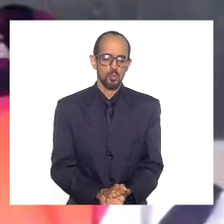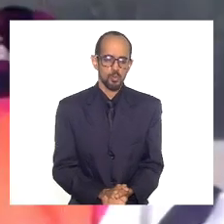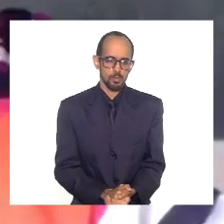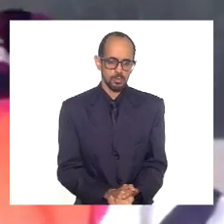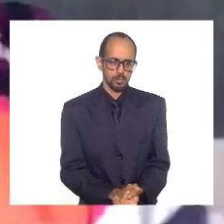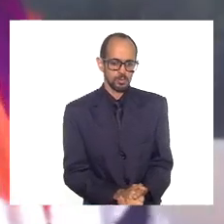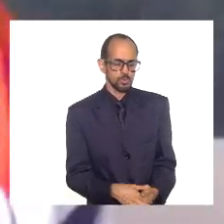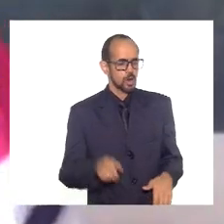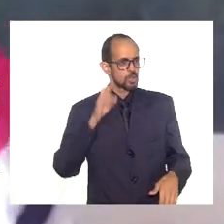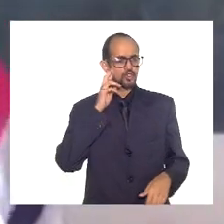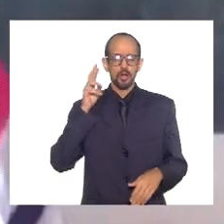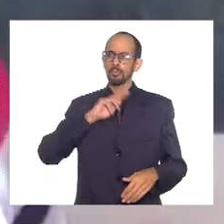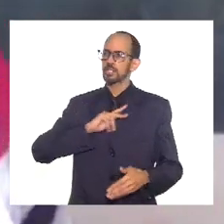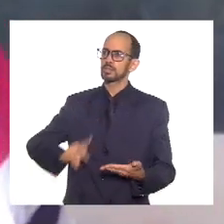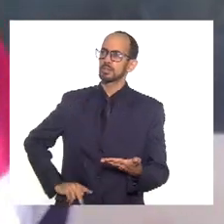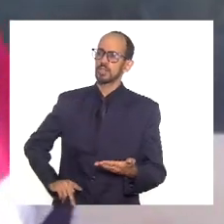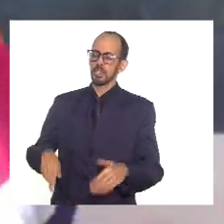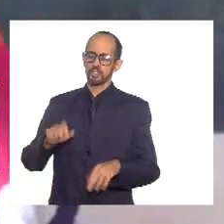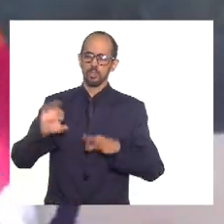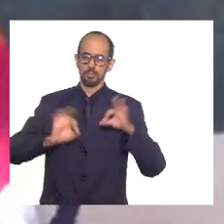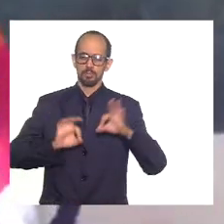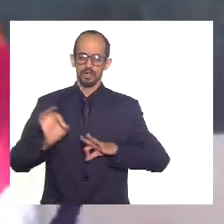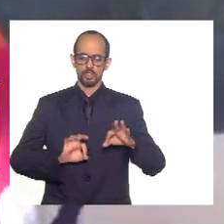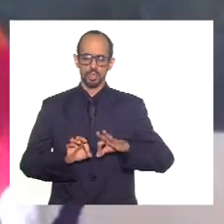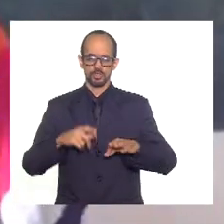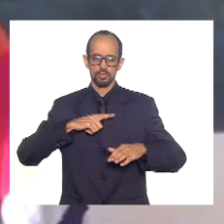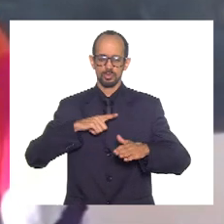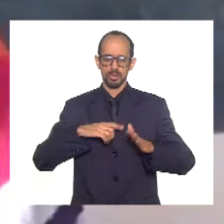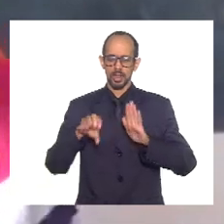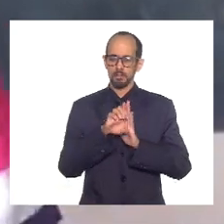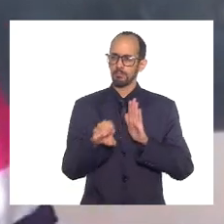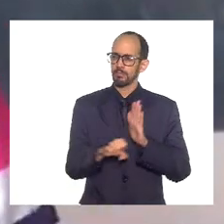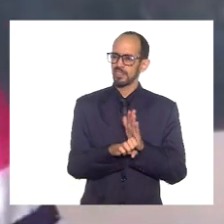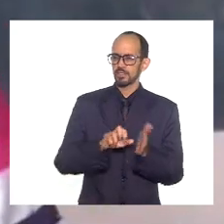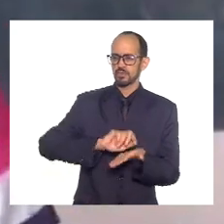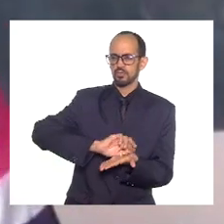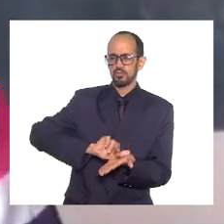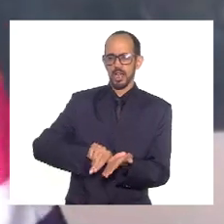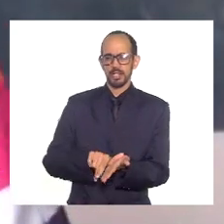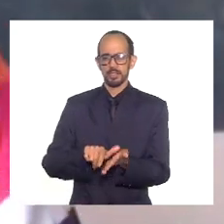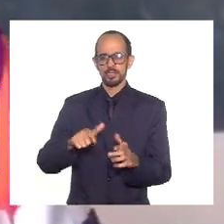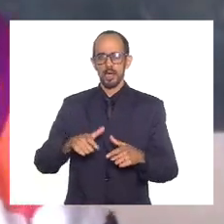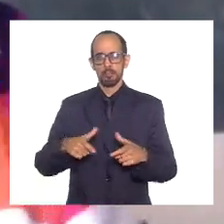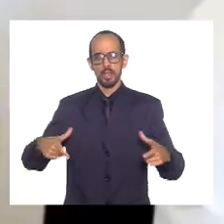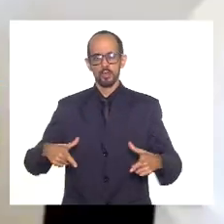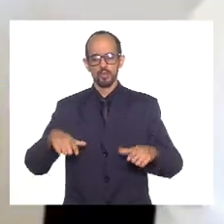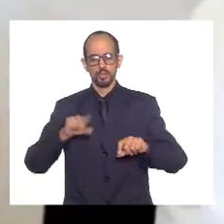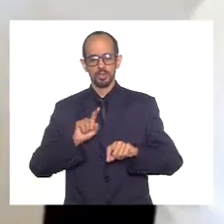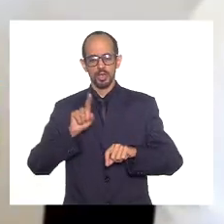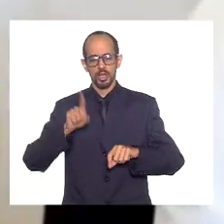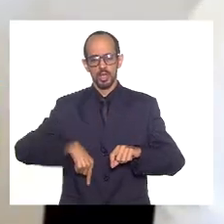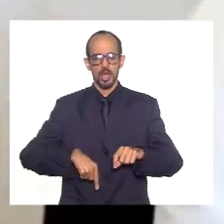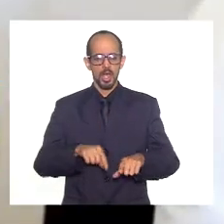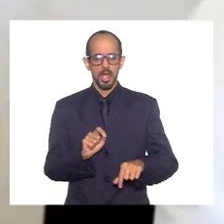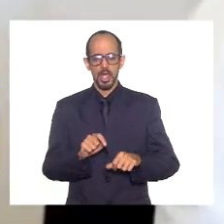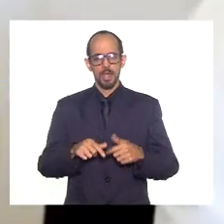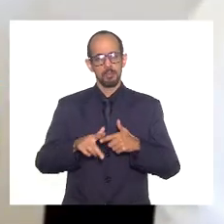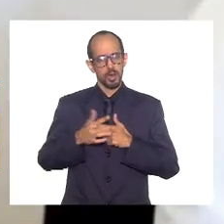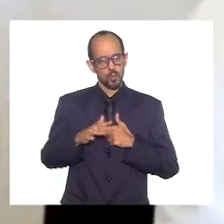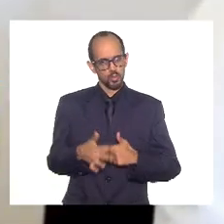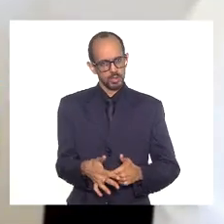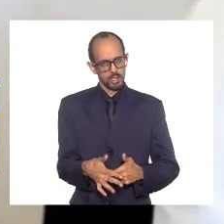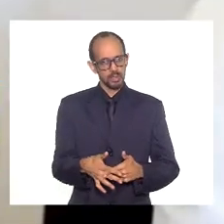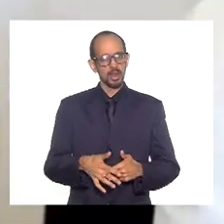Senhor presidente, o projeto recebeu muitas emendas, a grande maioria no sentido de aprimorar